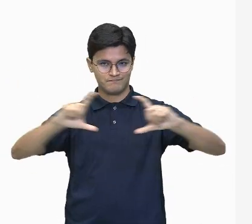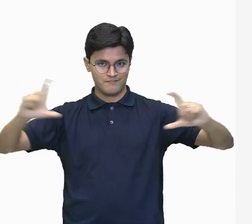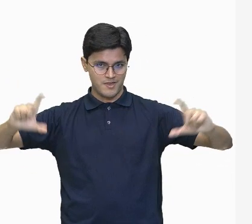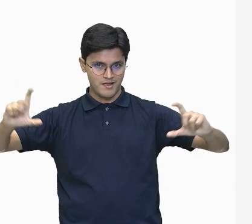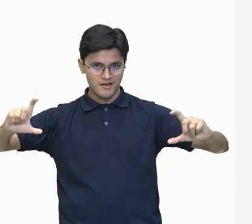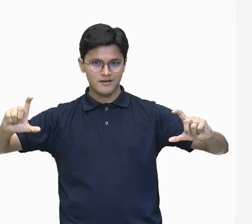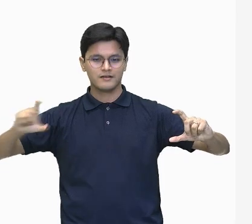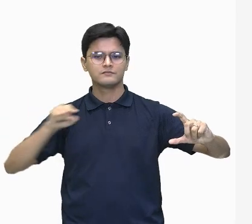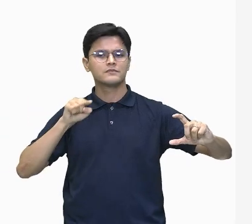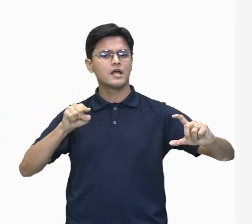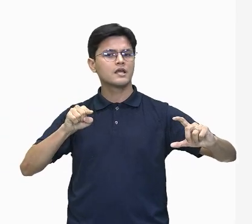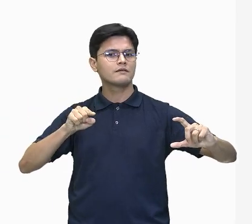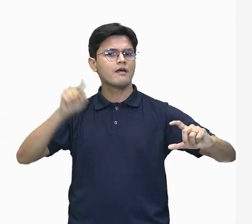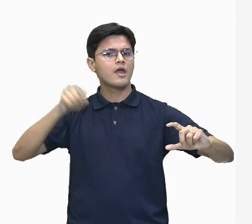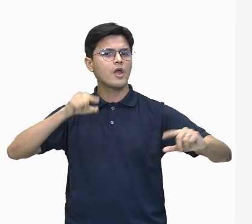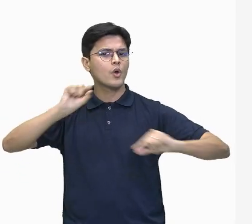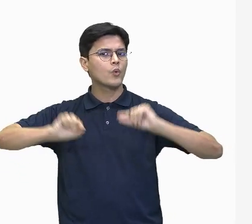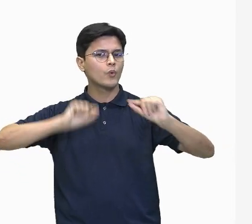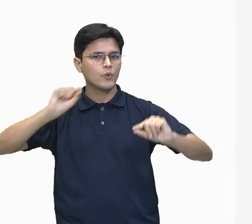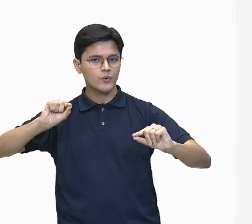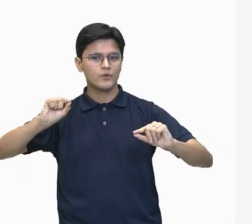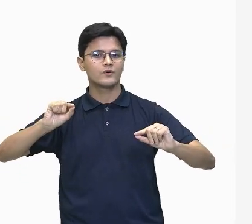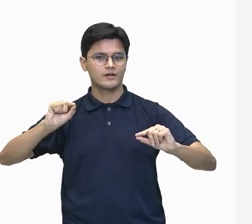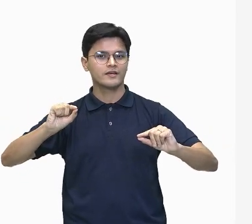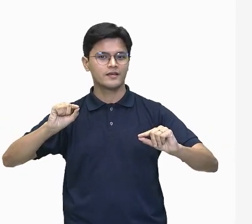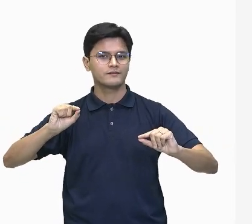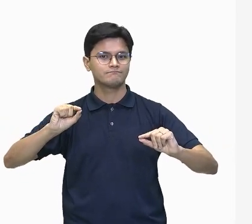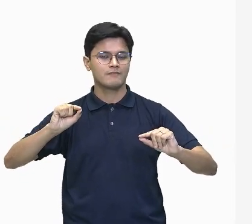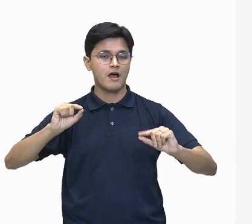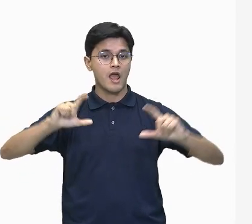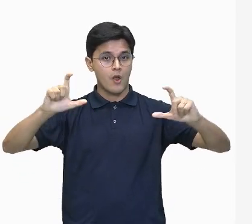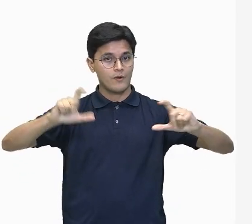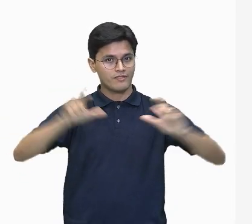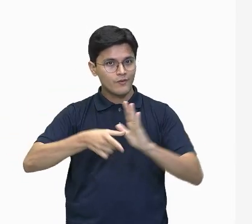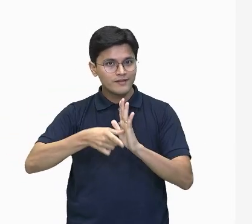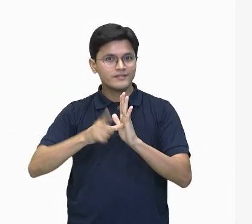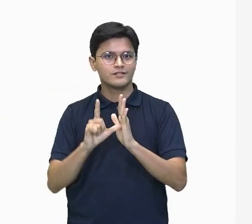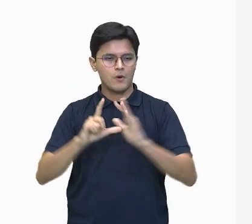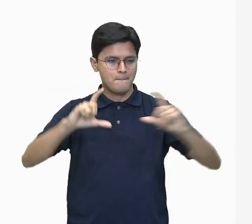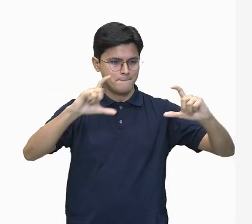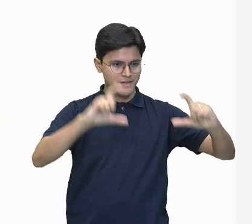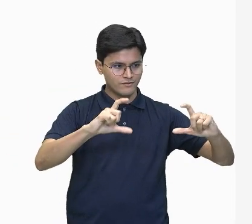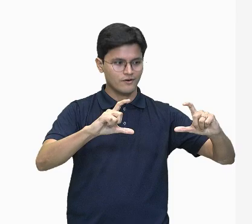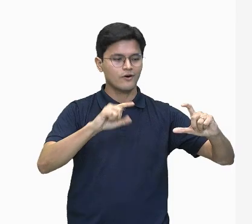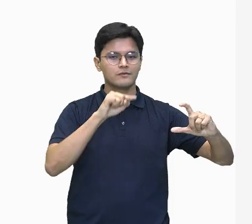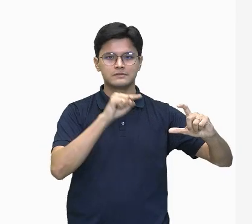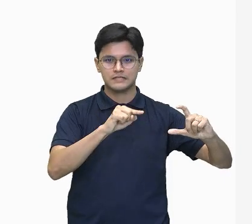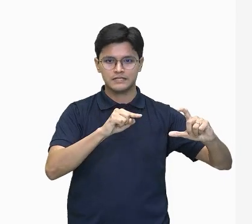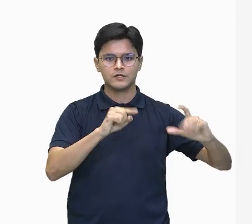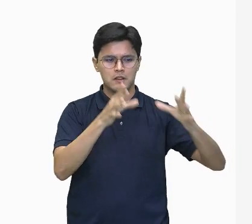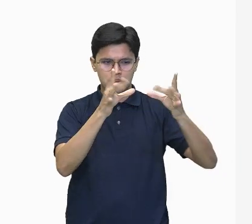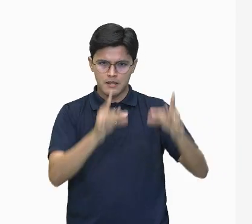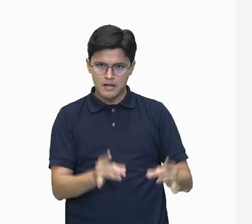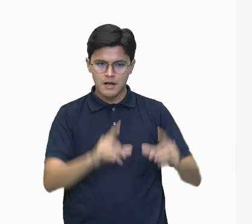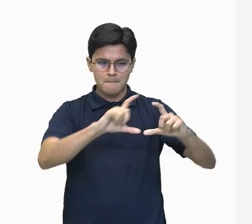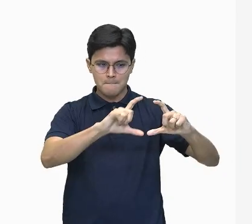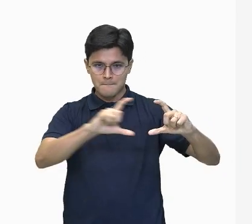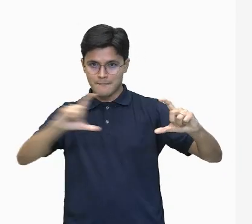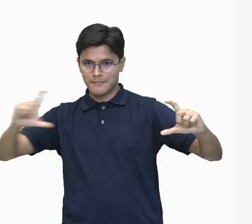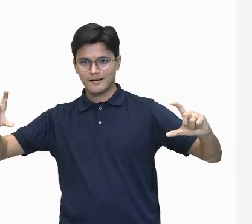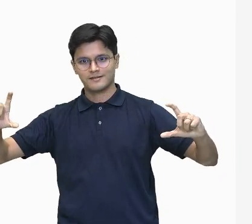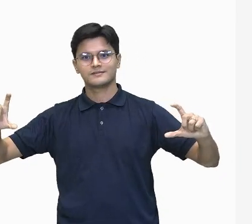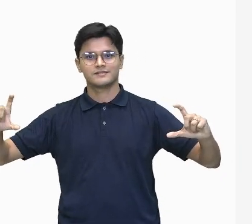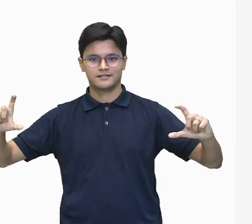mais é do que o desenvolvimento da equação anterior, da equação reduzida, tá bom? Quando a gente calcula lá o quadrado